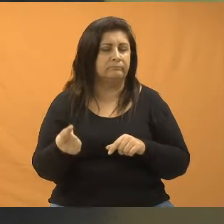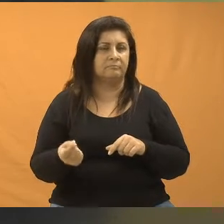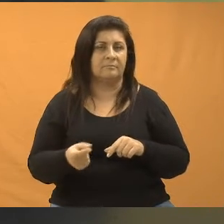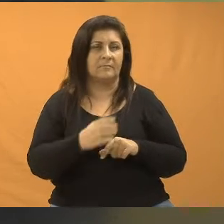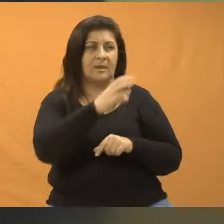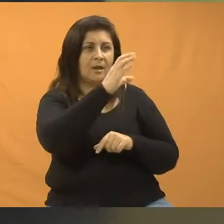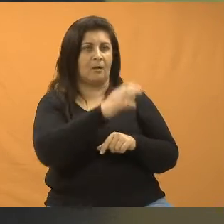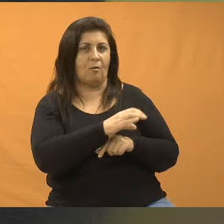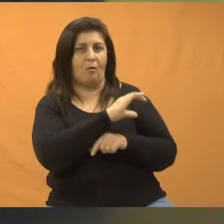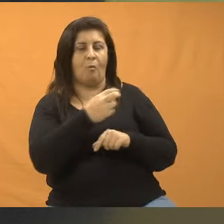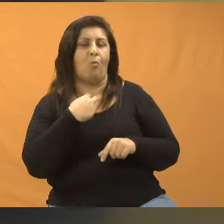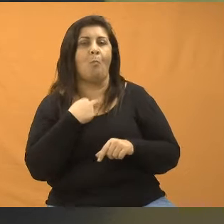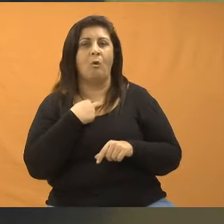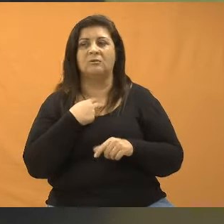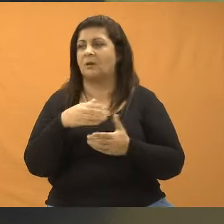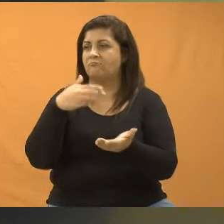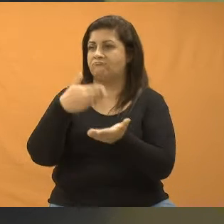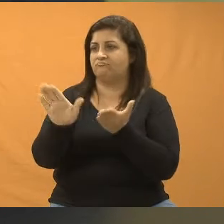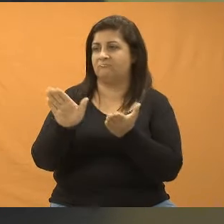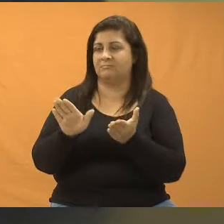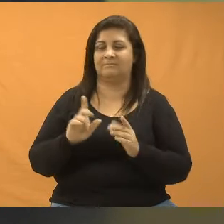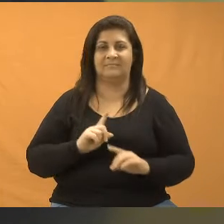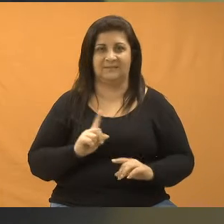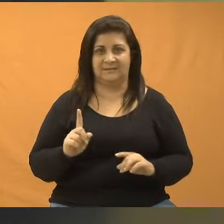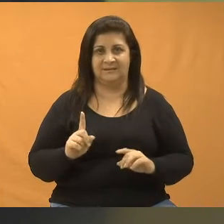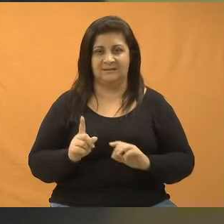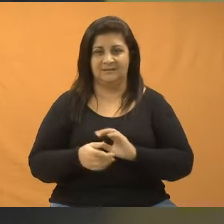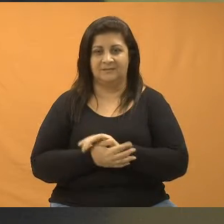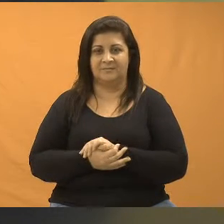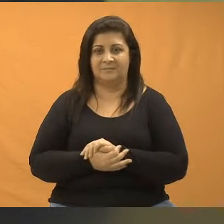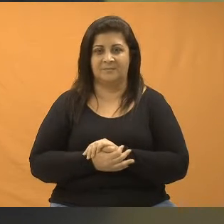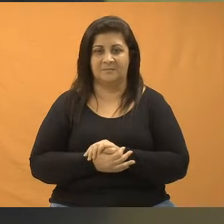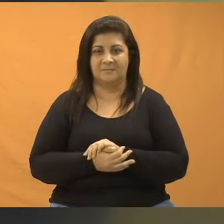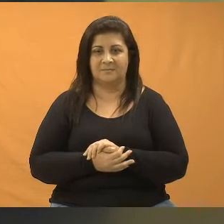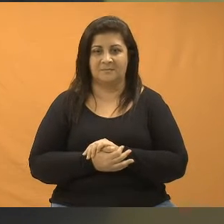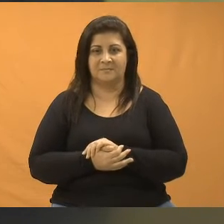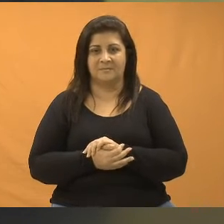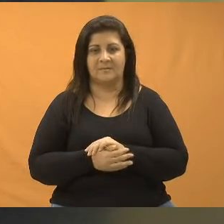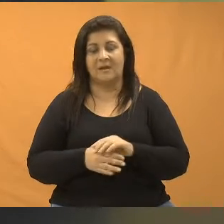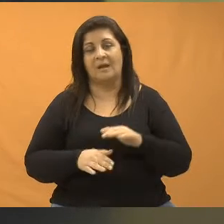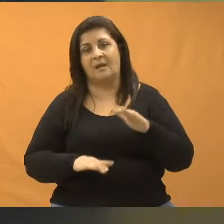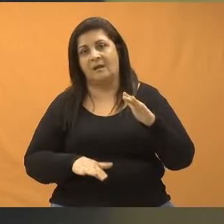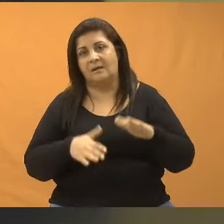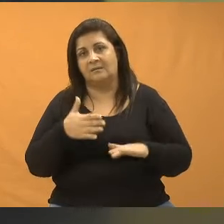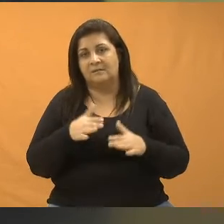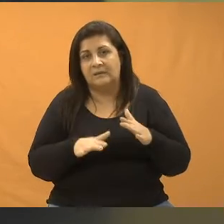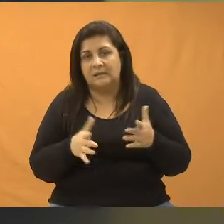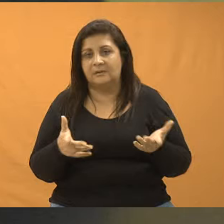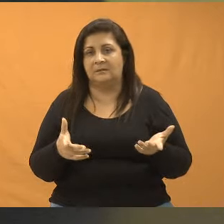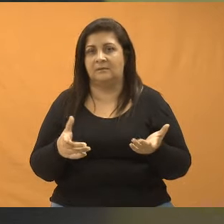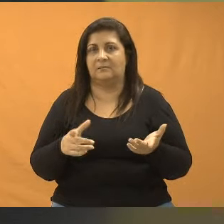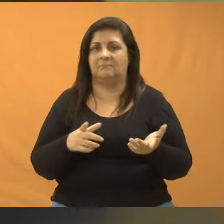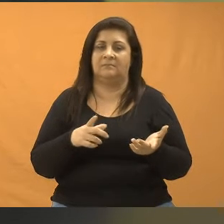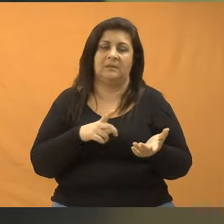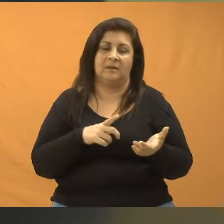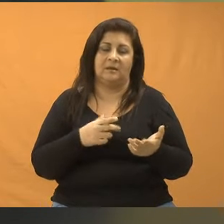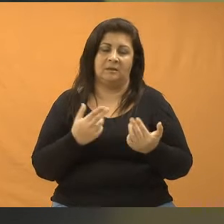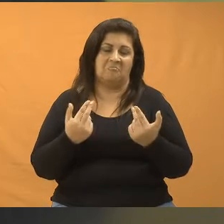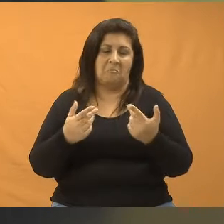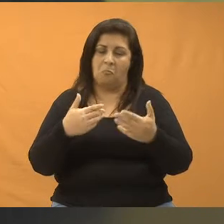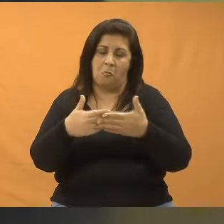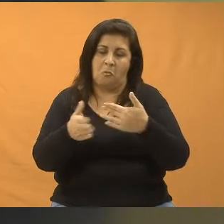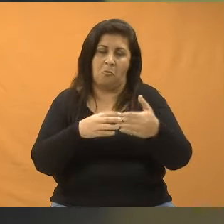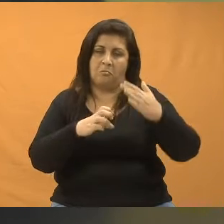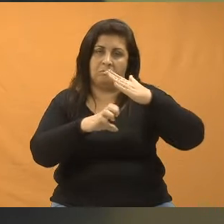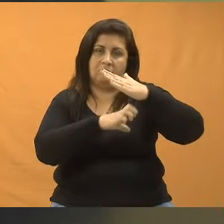chegar e demiti-los, né? Alguns, né, pode ser que tenha, como qualquer organização